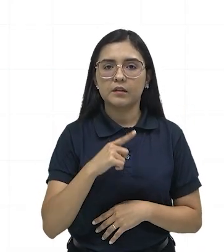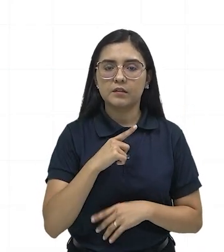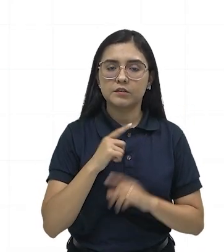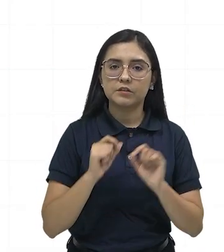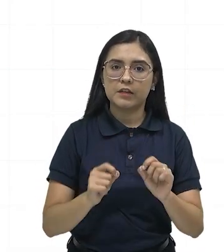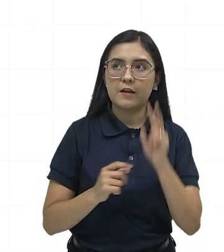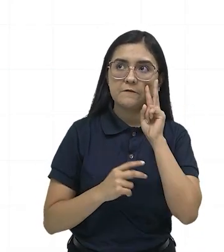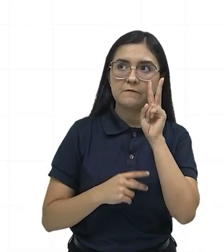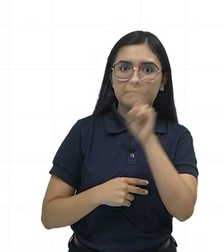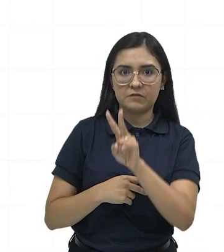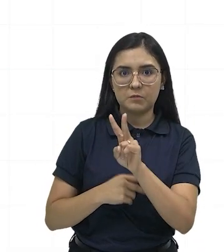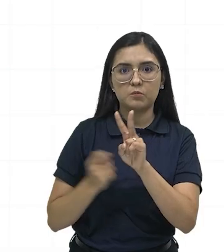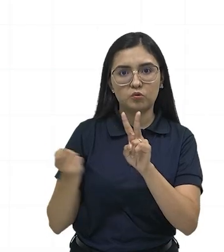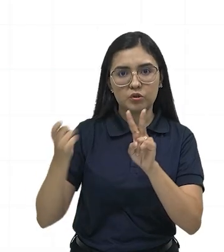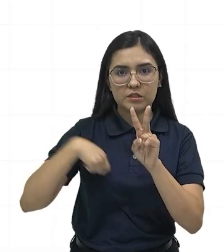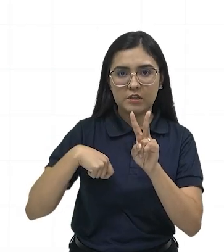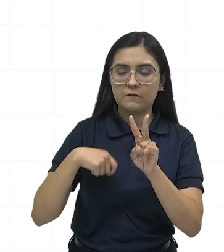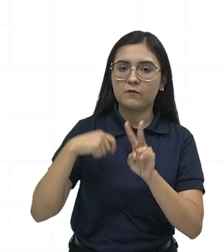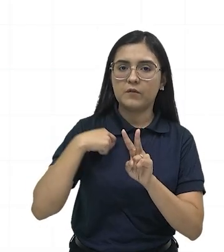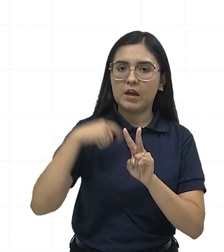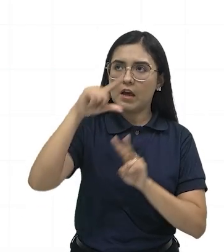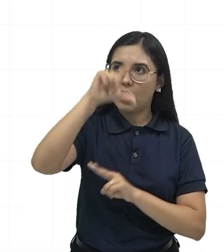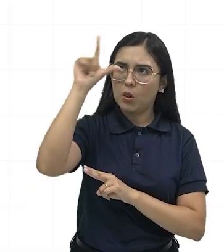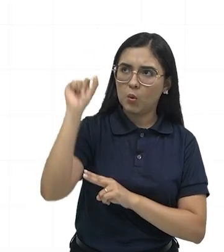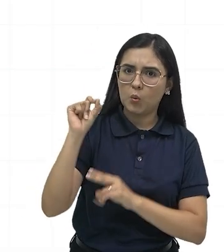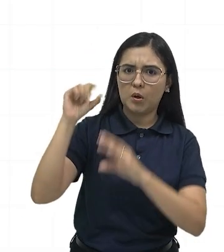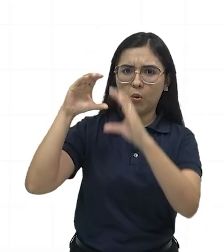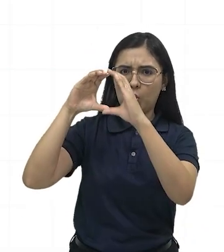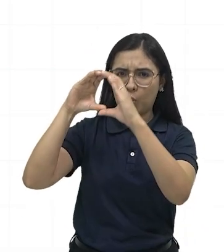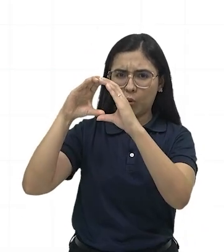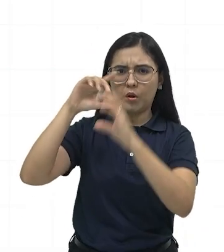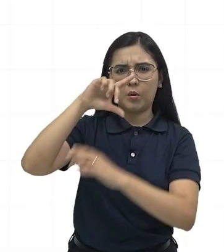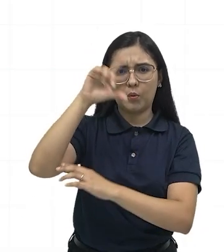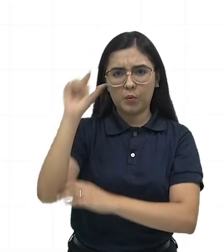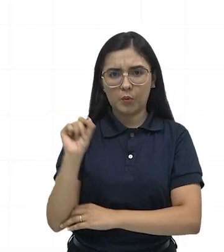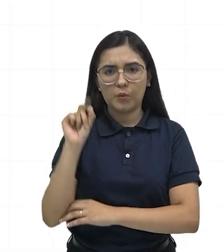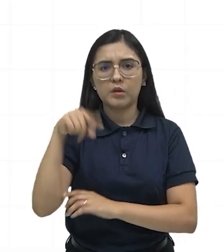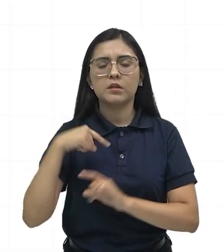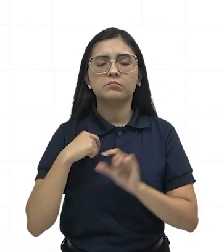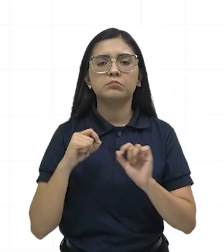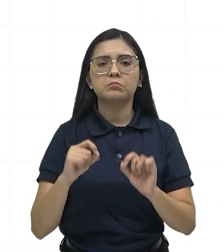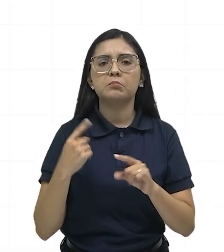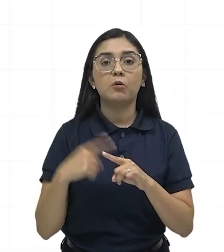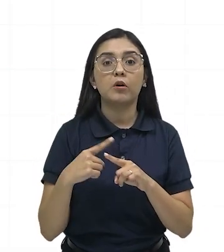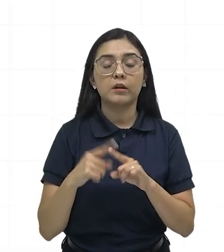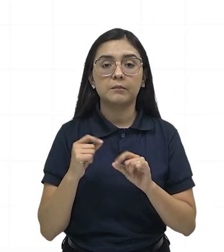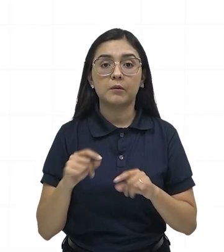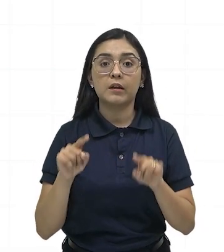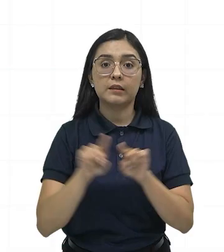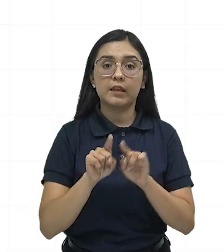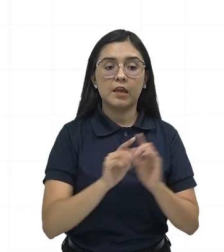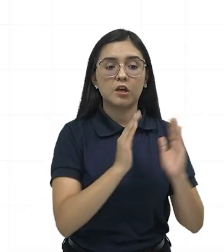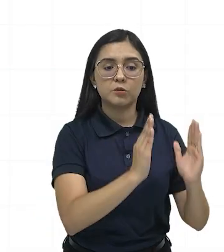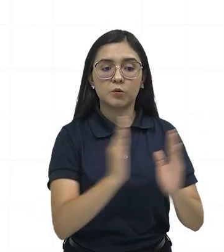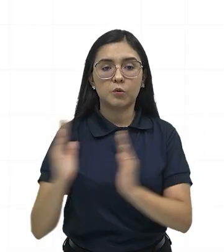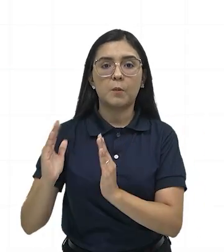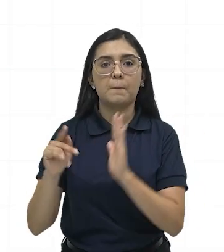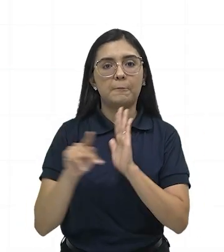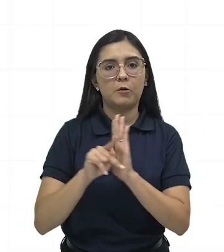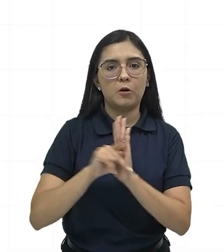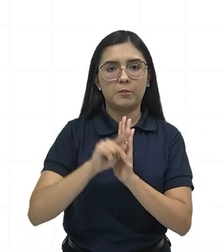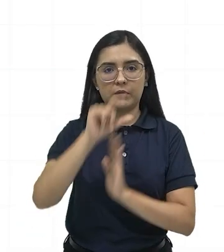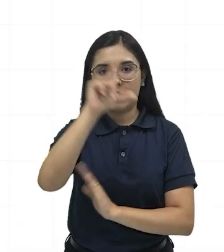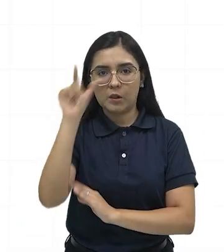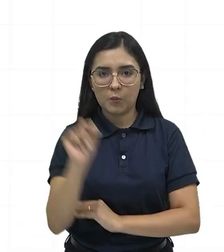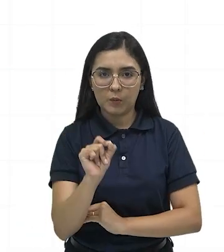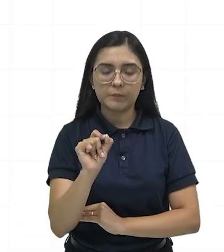é vista de diferentes formas, tem a ver com as fases da Lua, né? Que